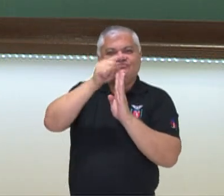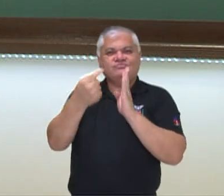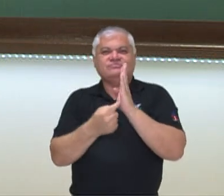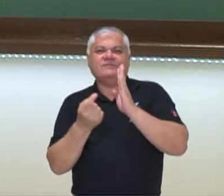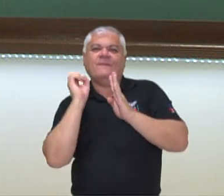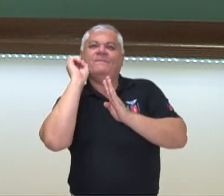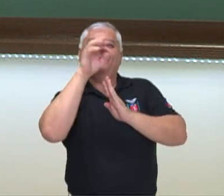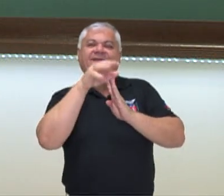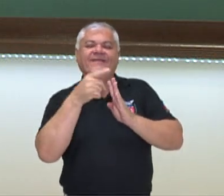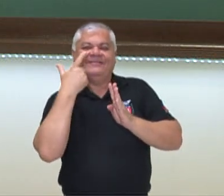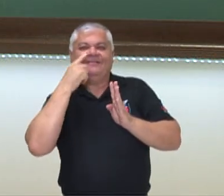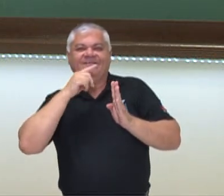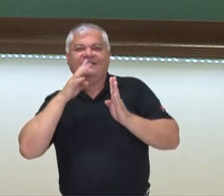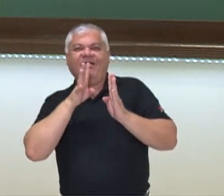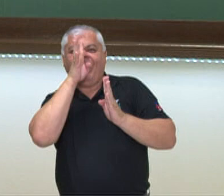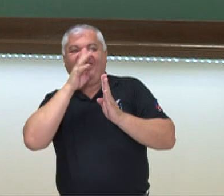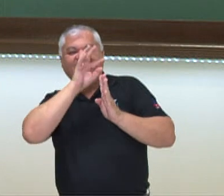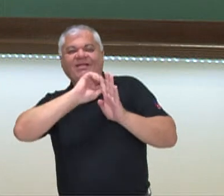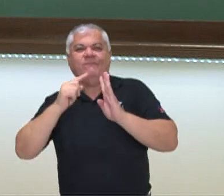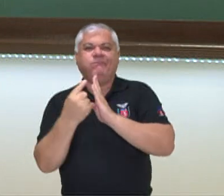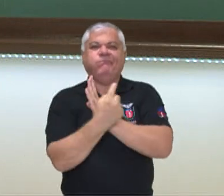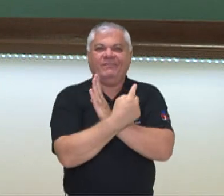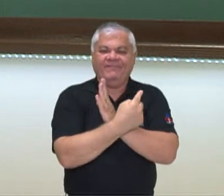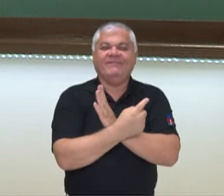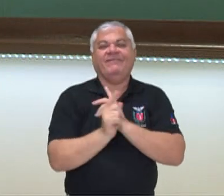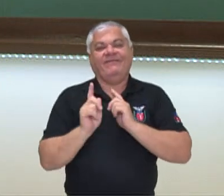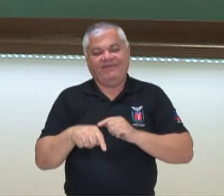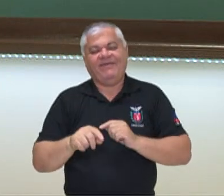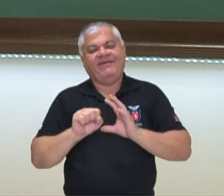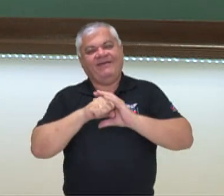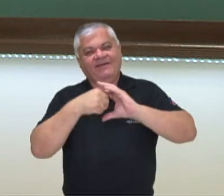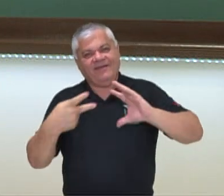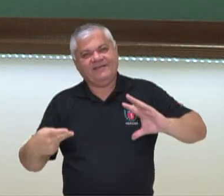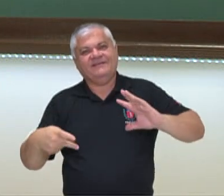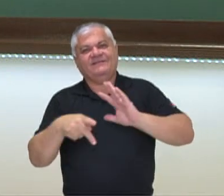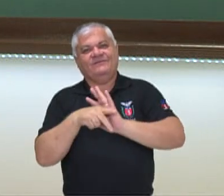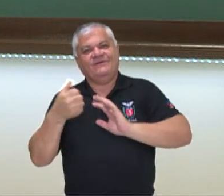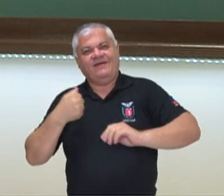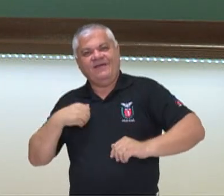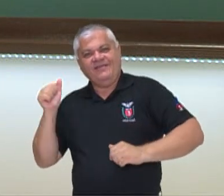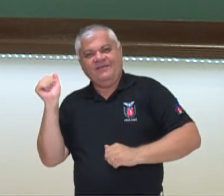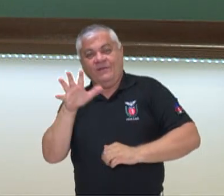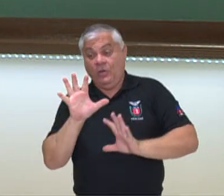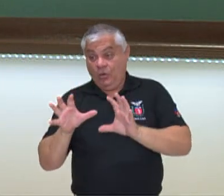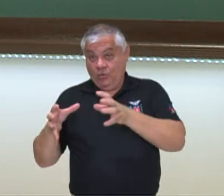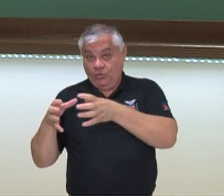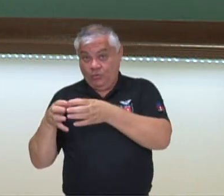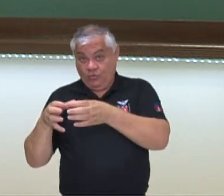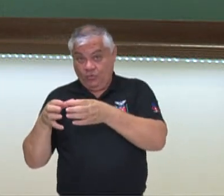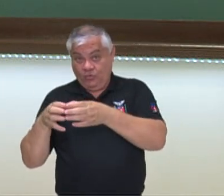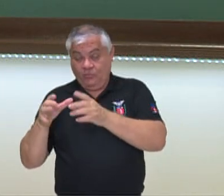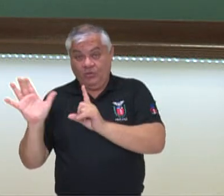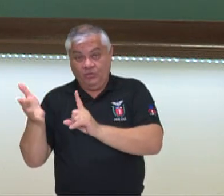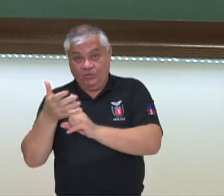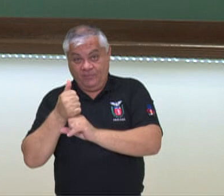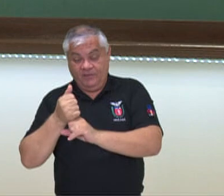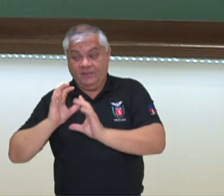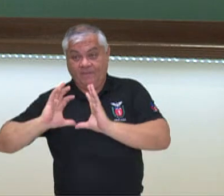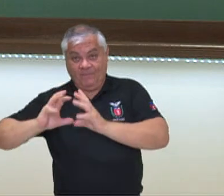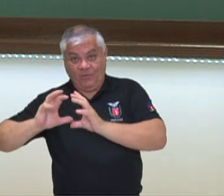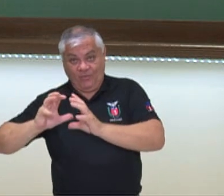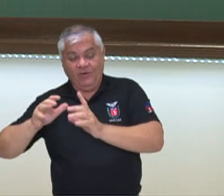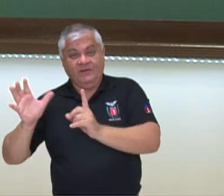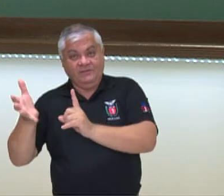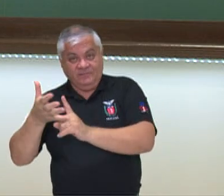para tentar furar essa parede. Então, a gente vê bem característico a equipe que está com a bola na sua fase de ataque